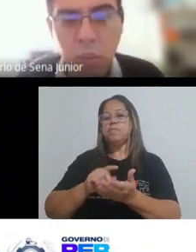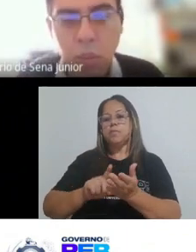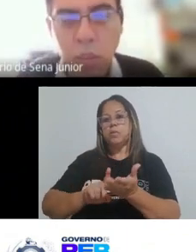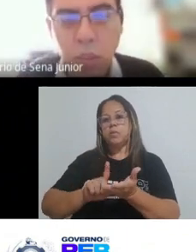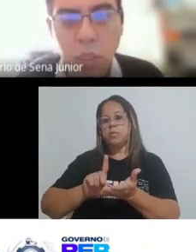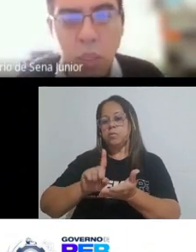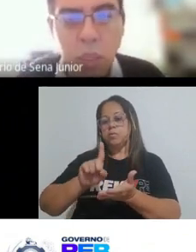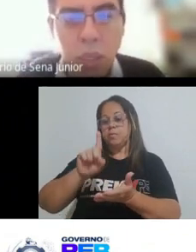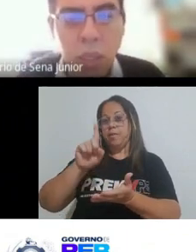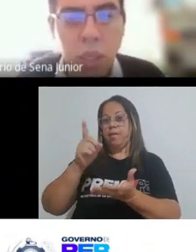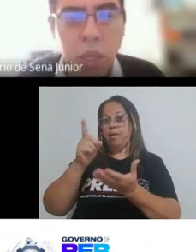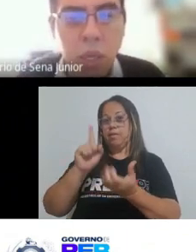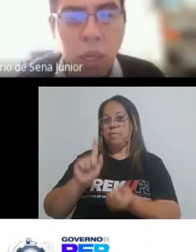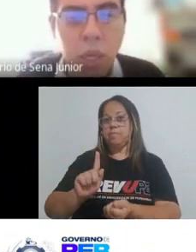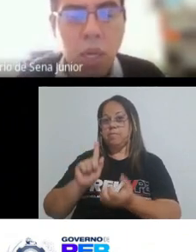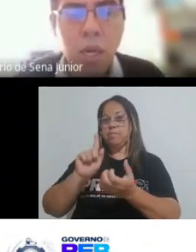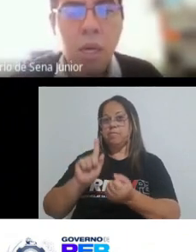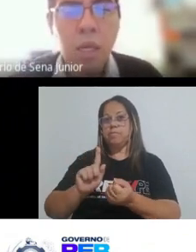cima